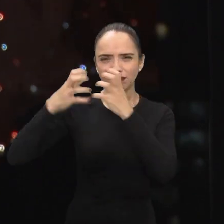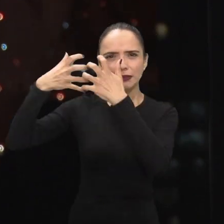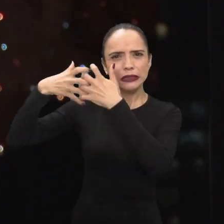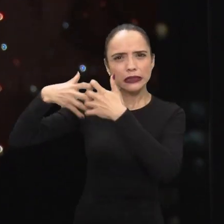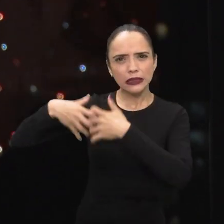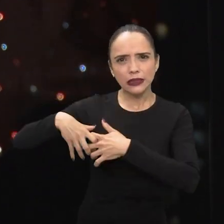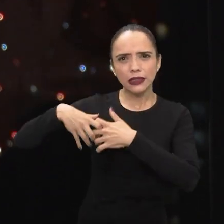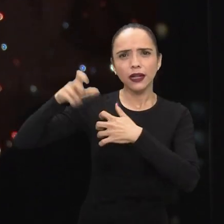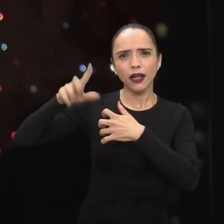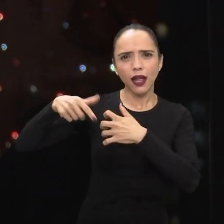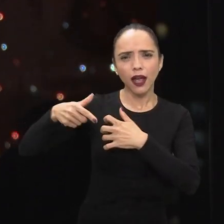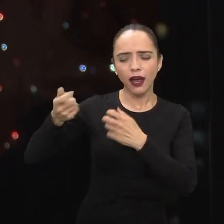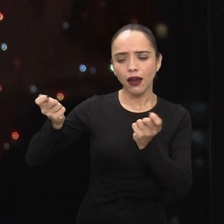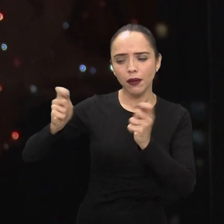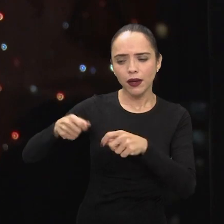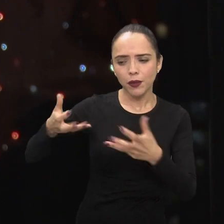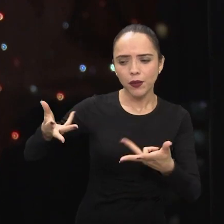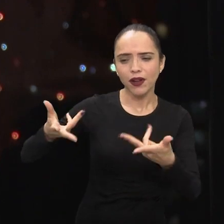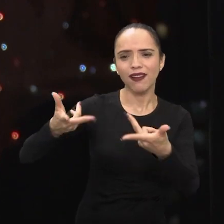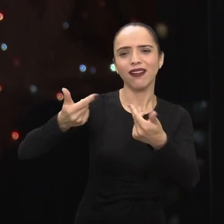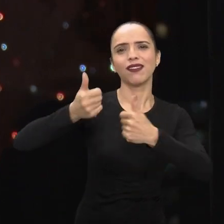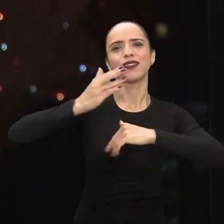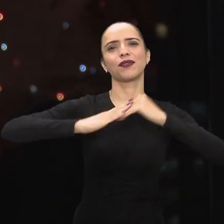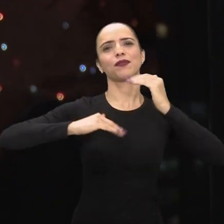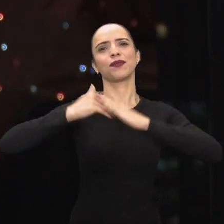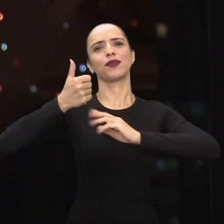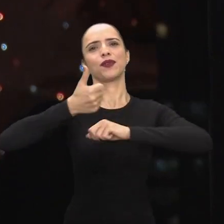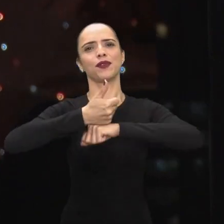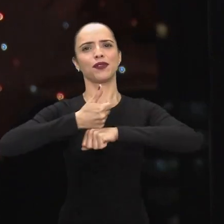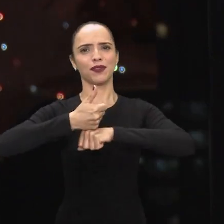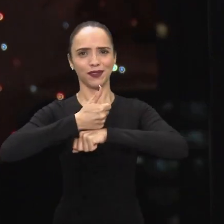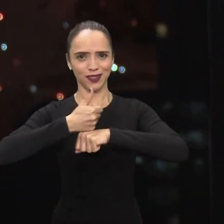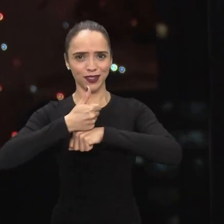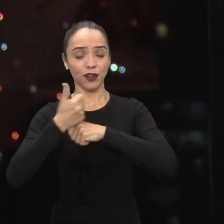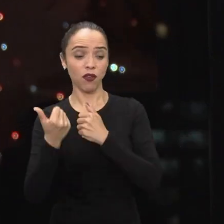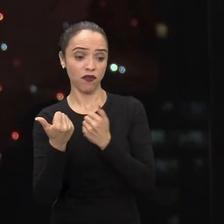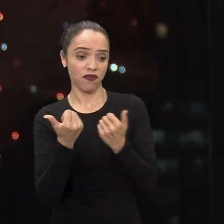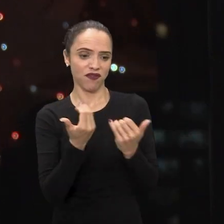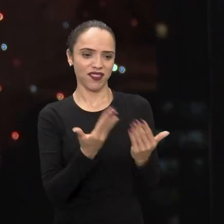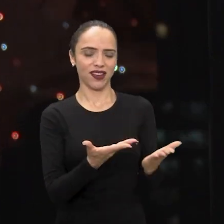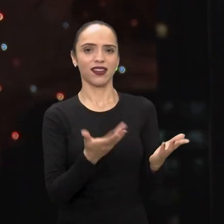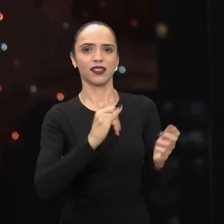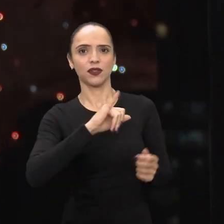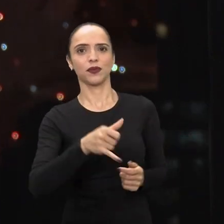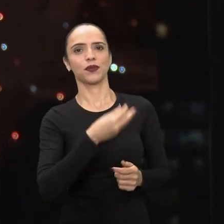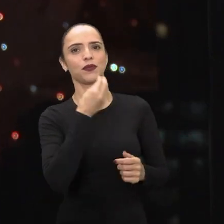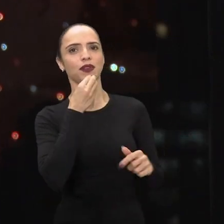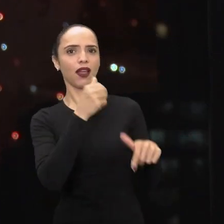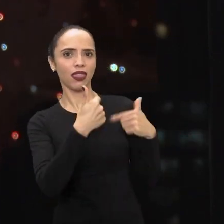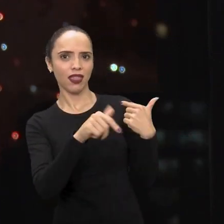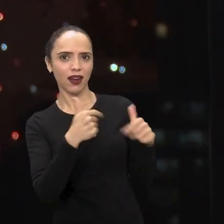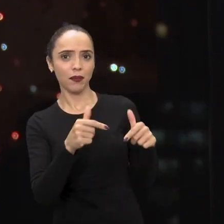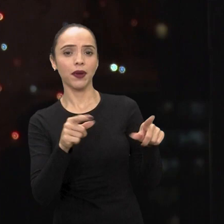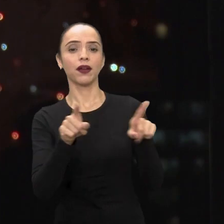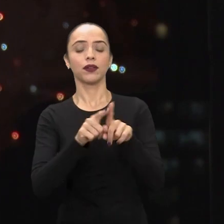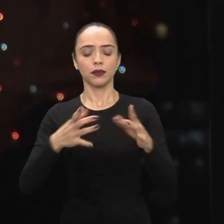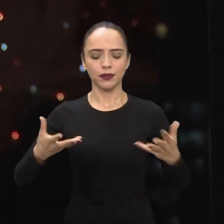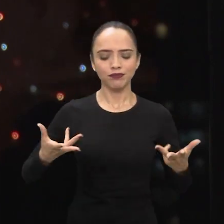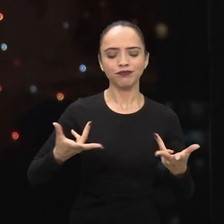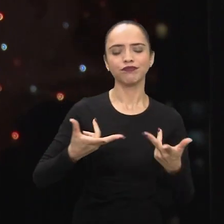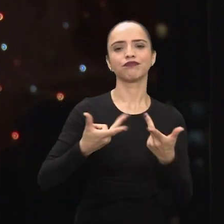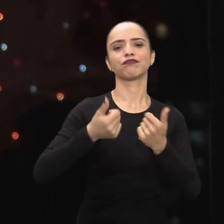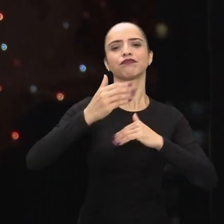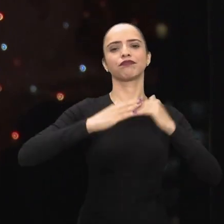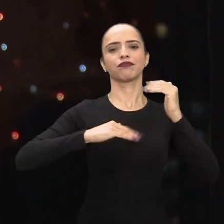Não só a qualificação profissional não só dá a possibilidade de trabalhar como também qualificar profissionalmente mas